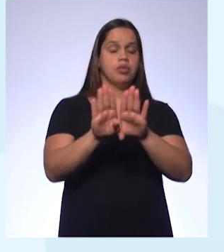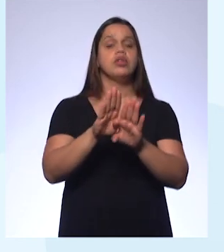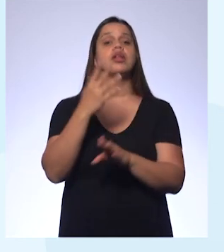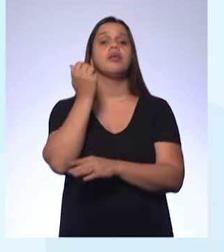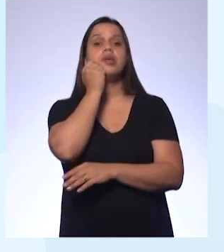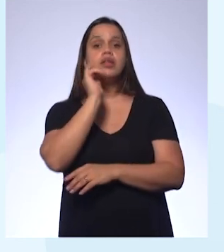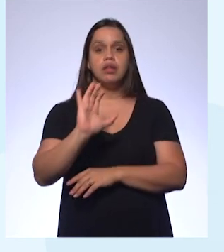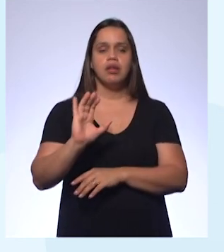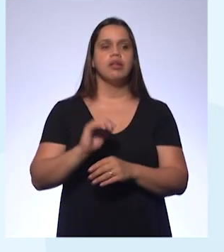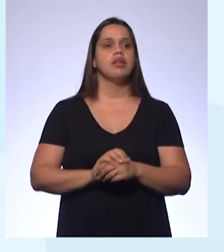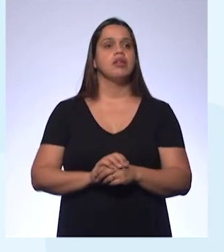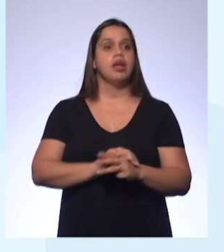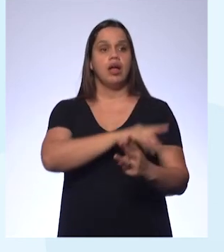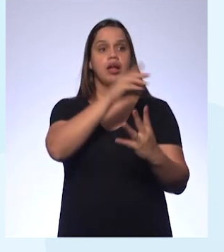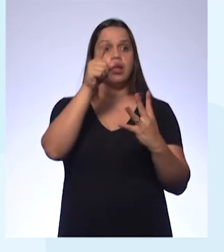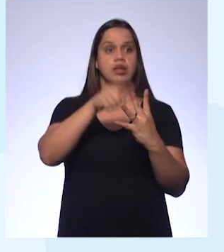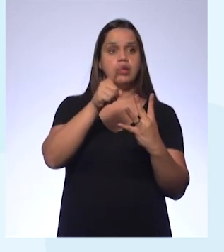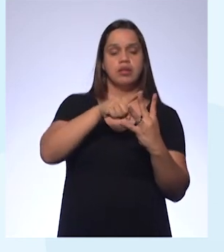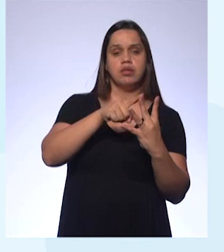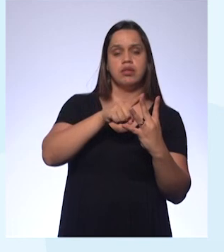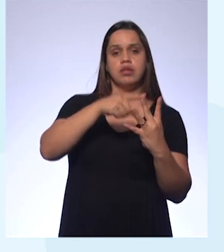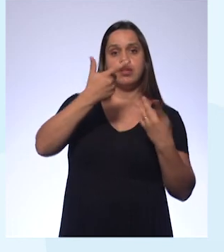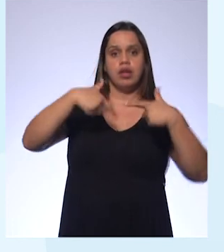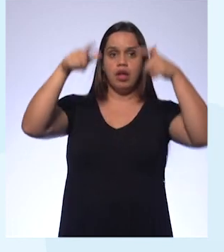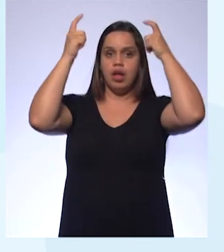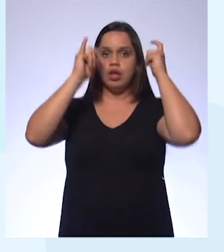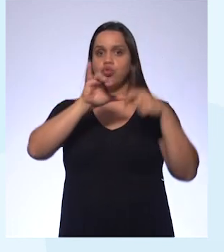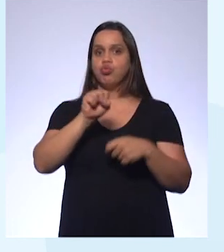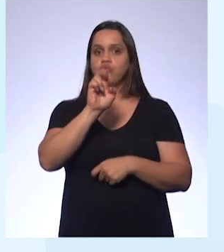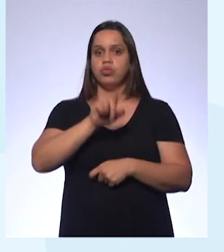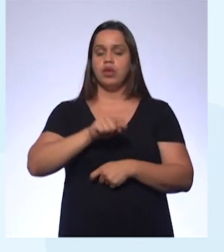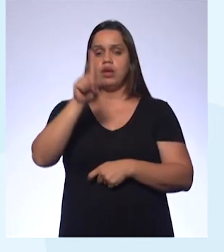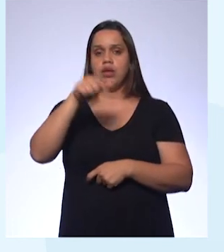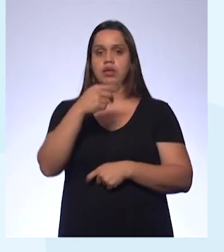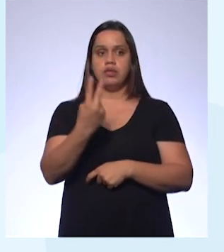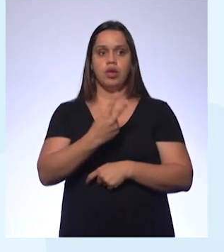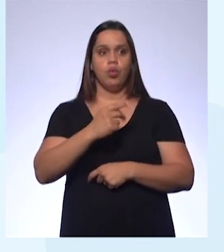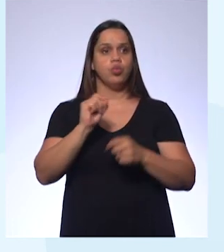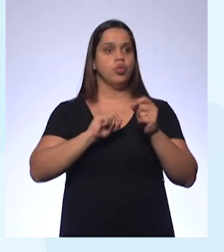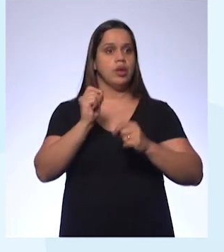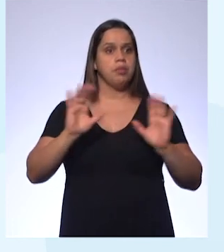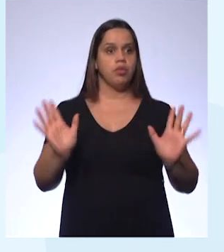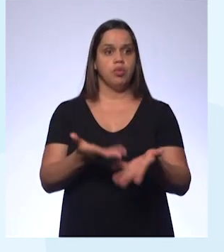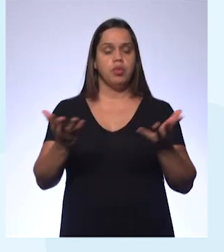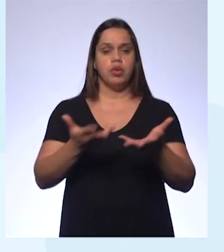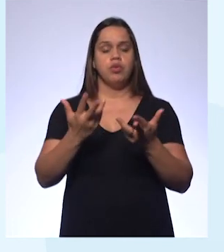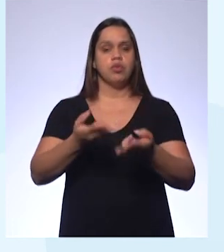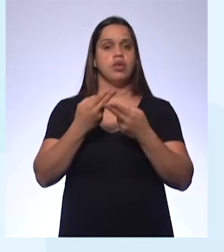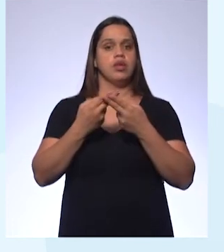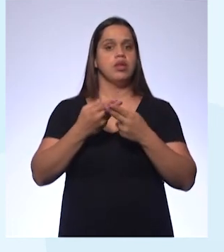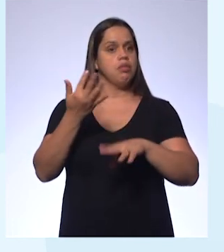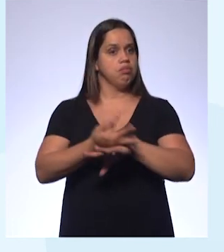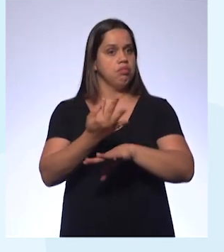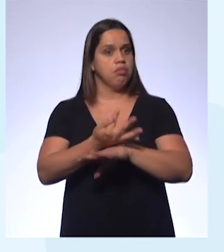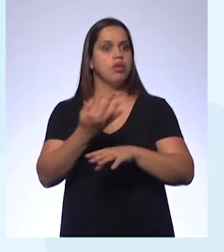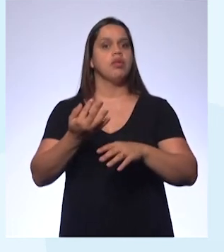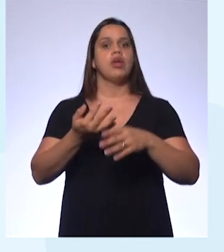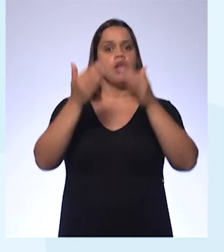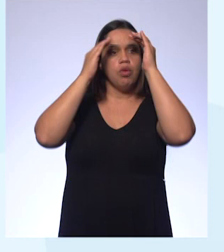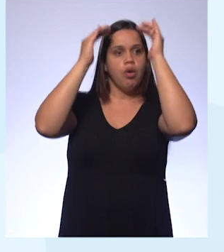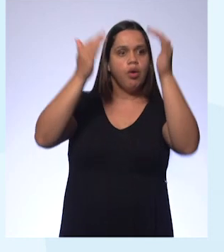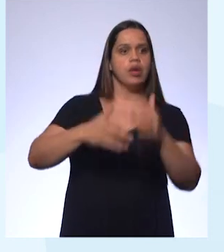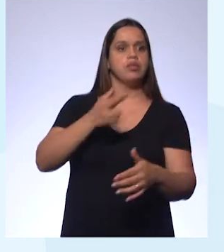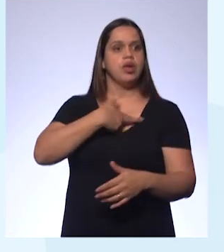ciências. O rei José II promoveu a tolerância religiosa e reformas visando modernizar a